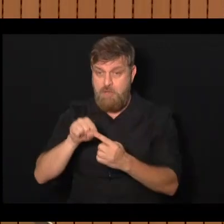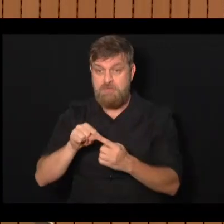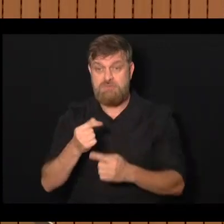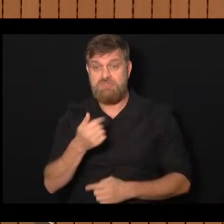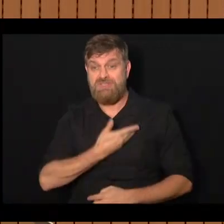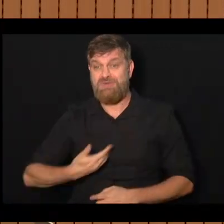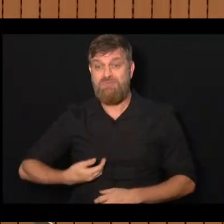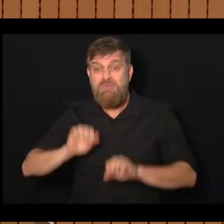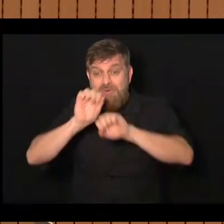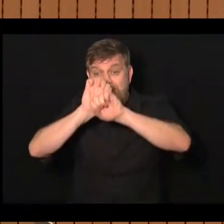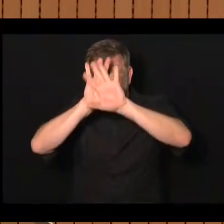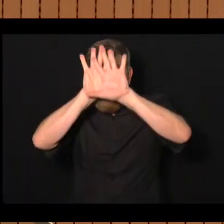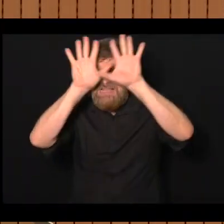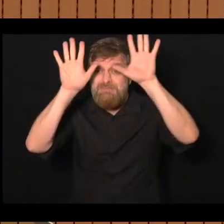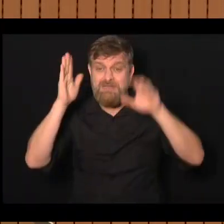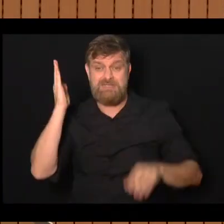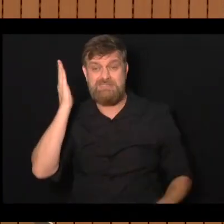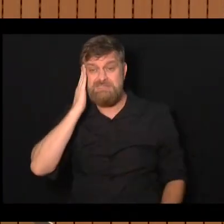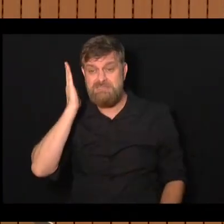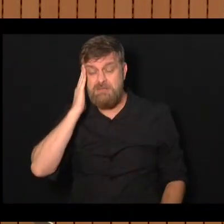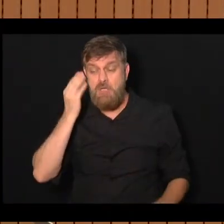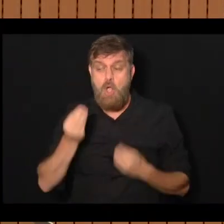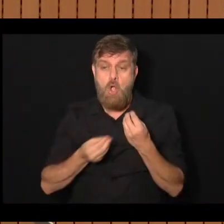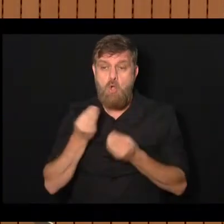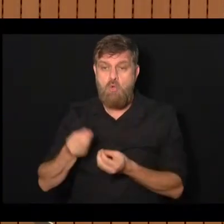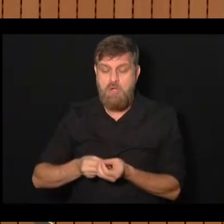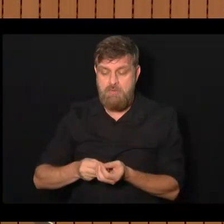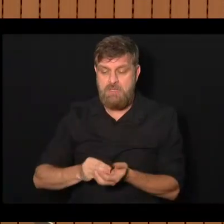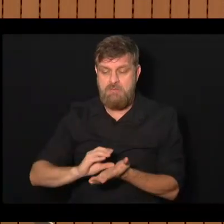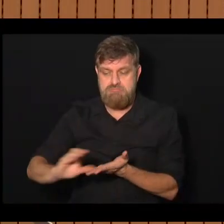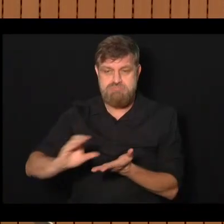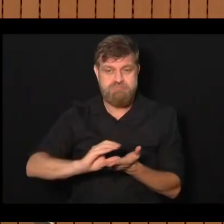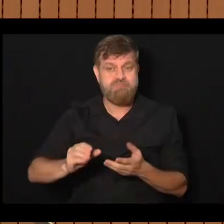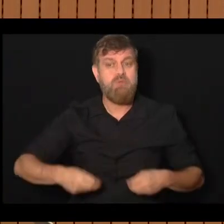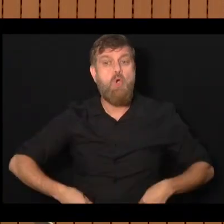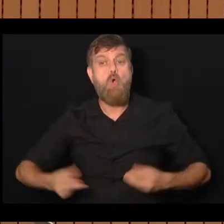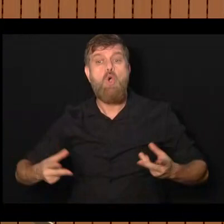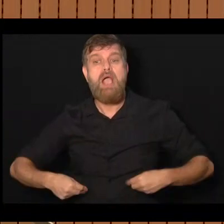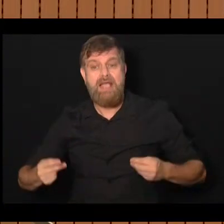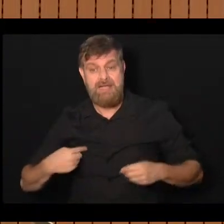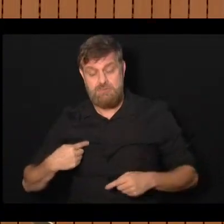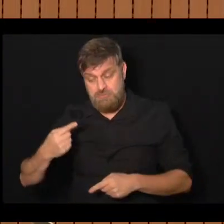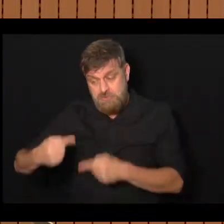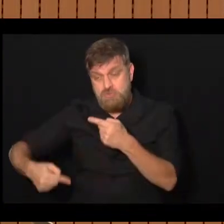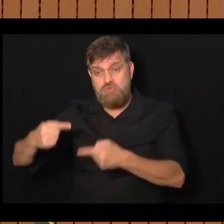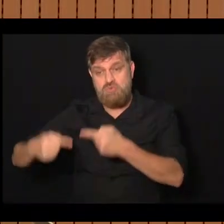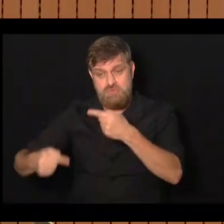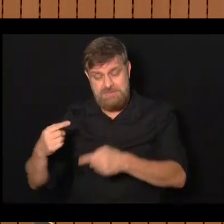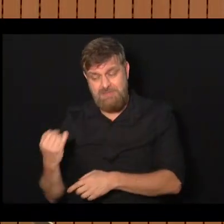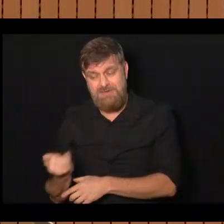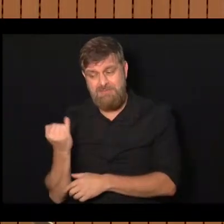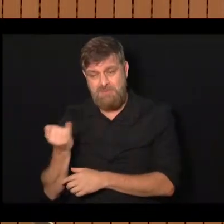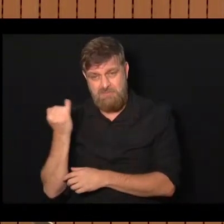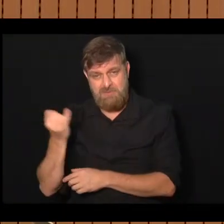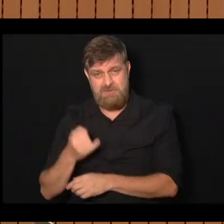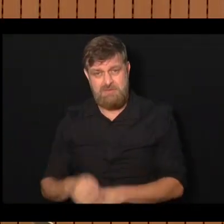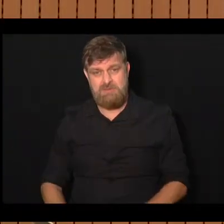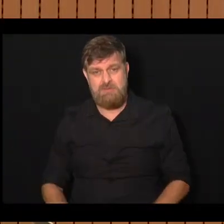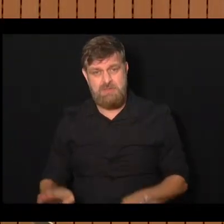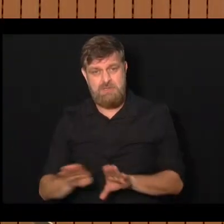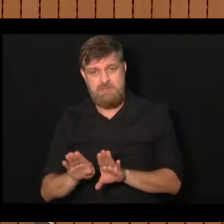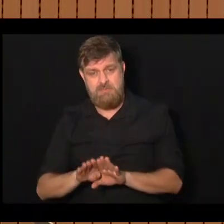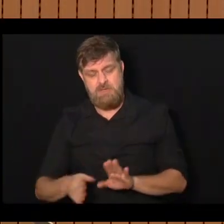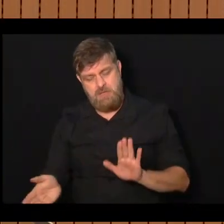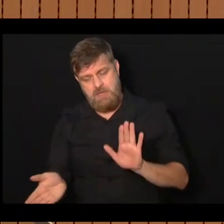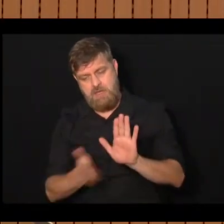pública. Eu acho que é muito importante para essa casa a discussão e a iniciativa